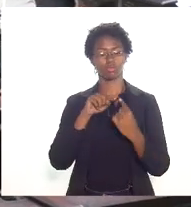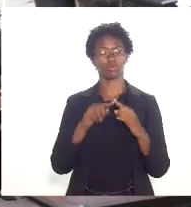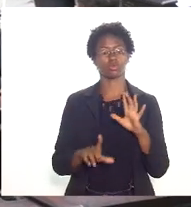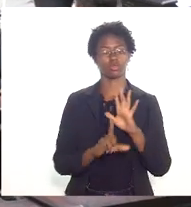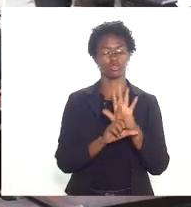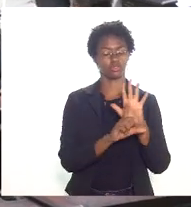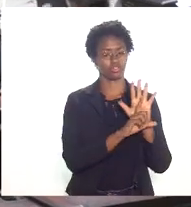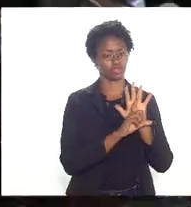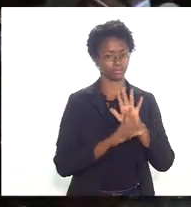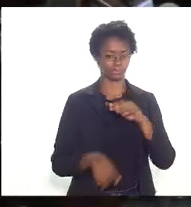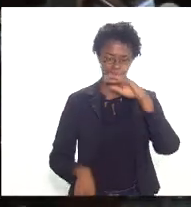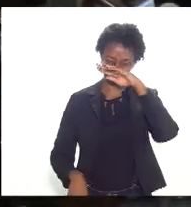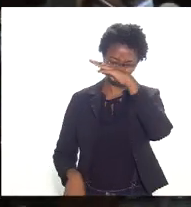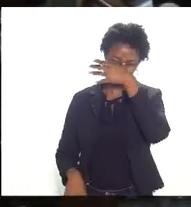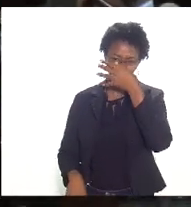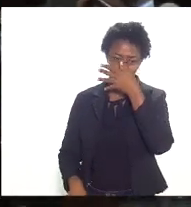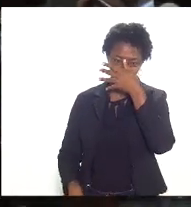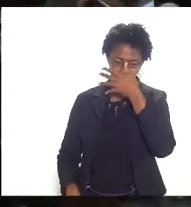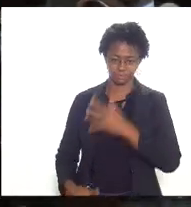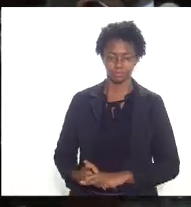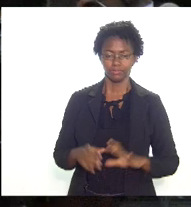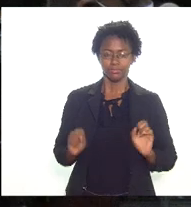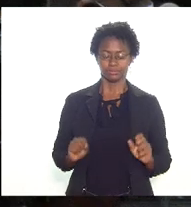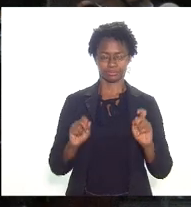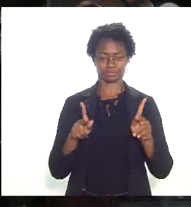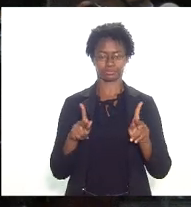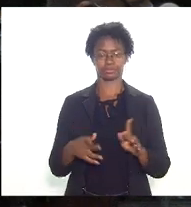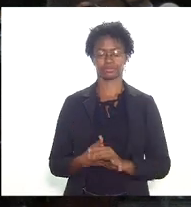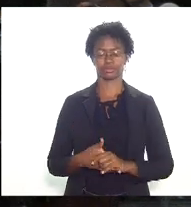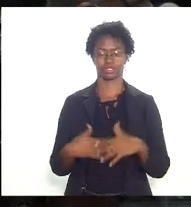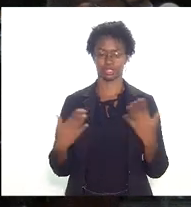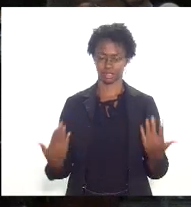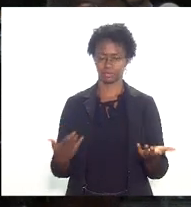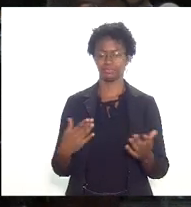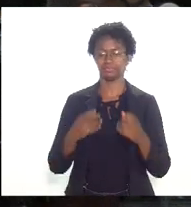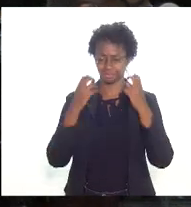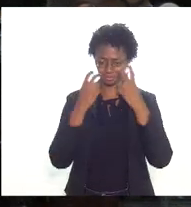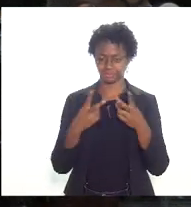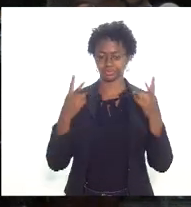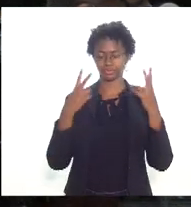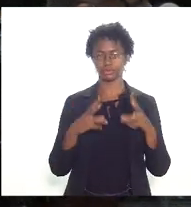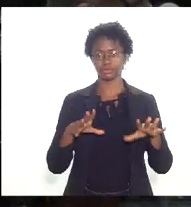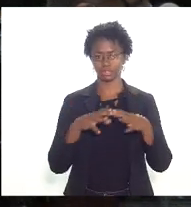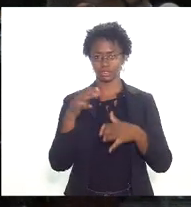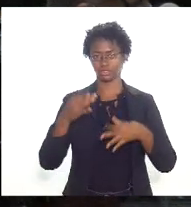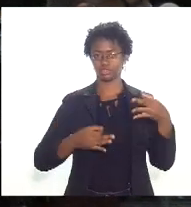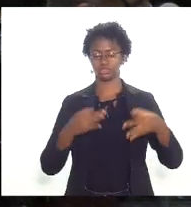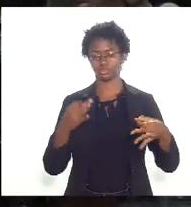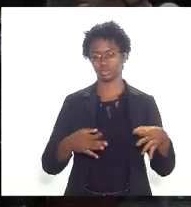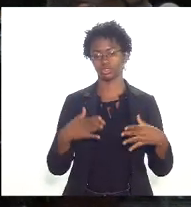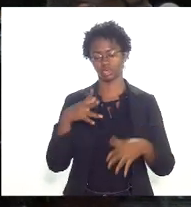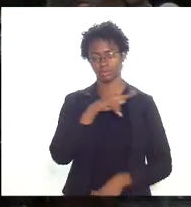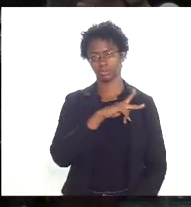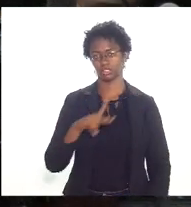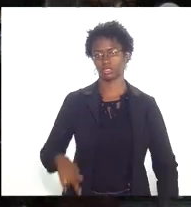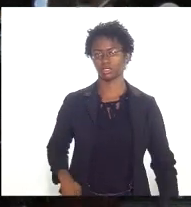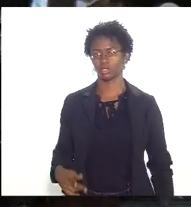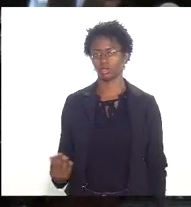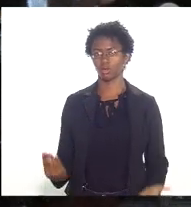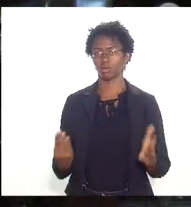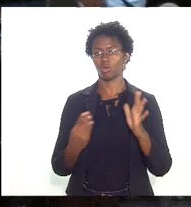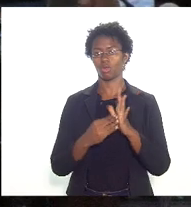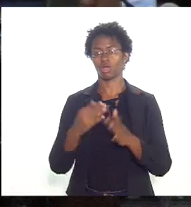presidente o OK então Com o parecer da comissão de concessão justiça a presidência põe em votação A